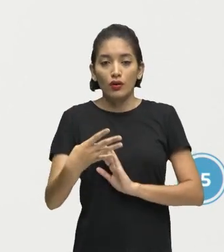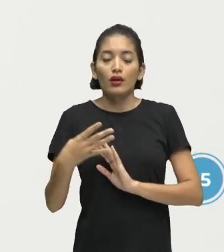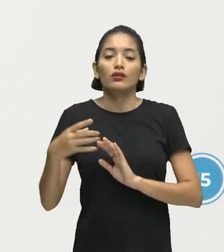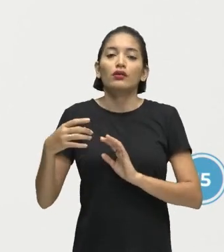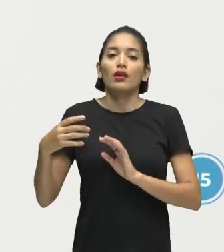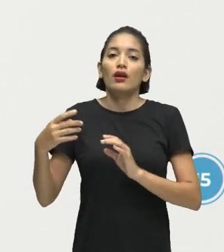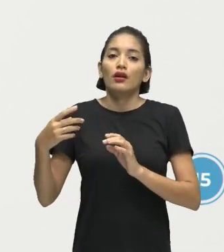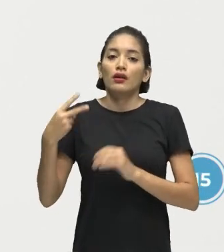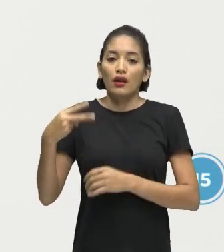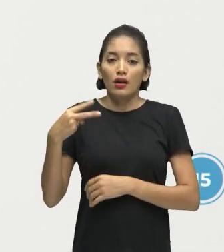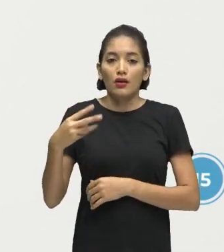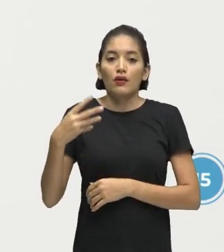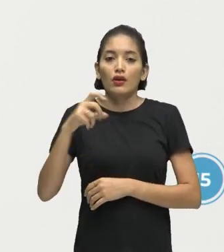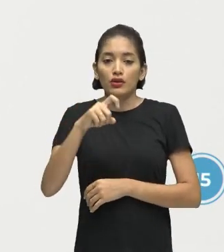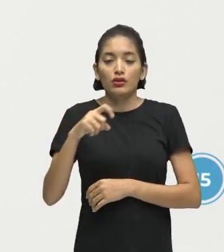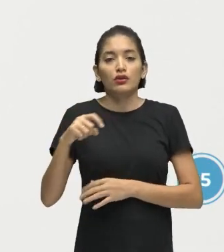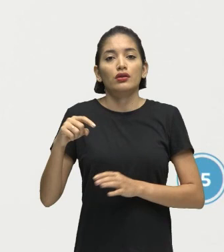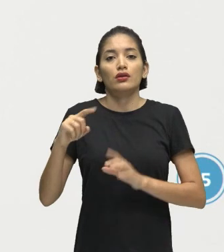1.